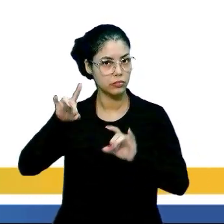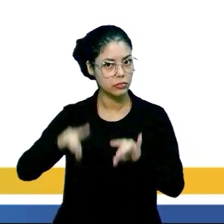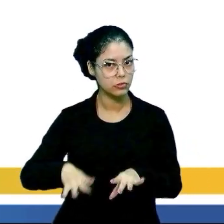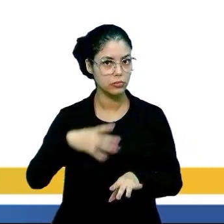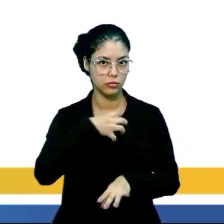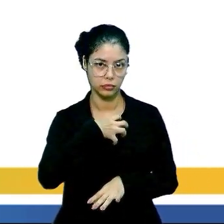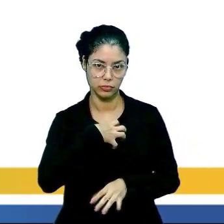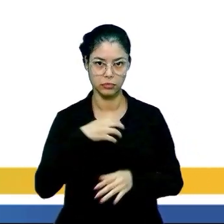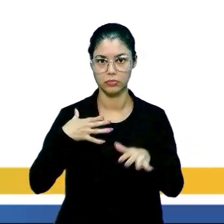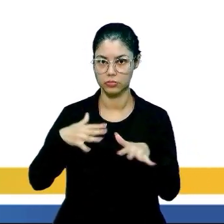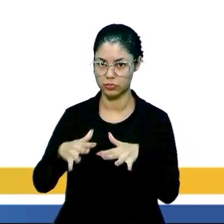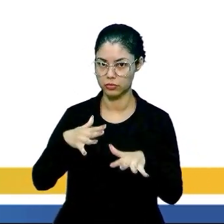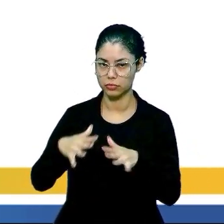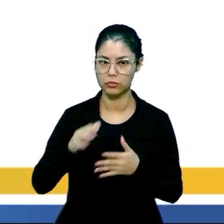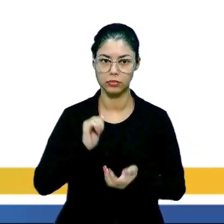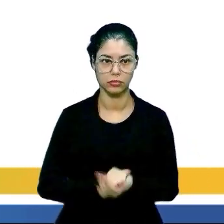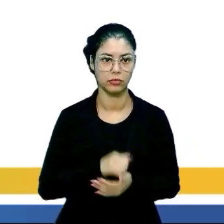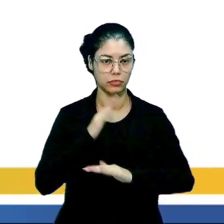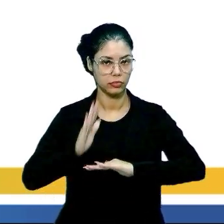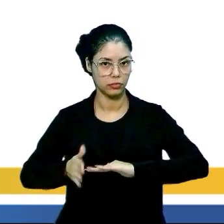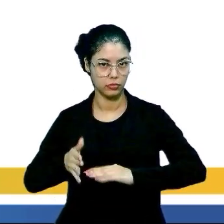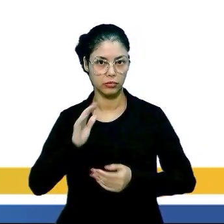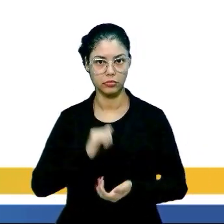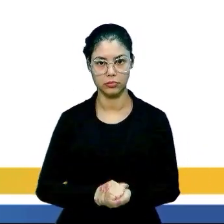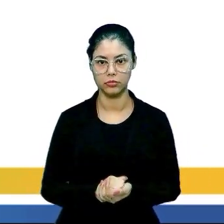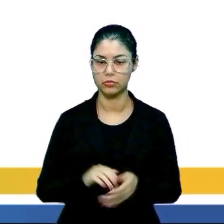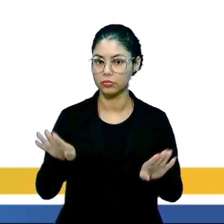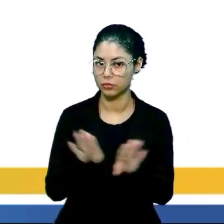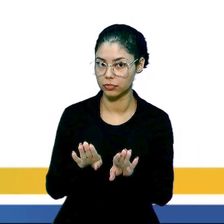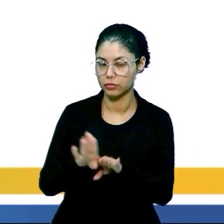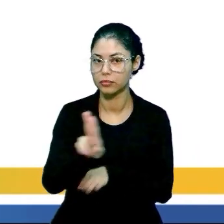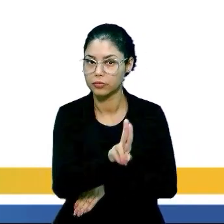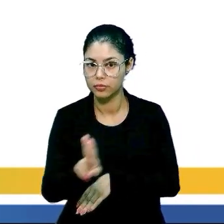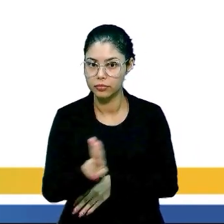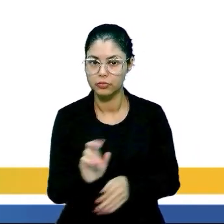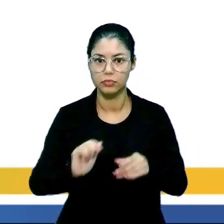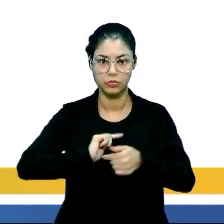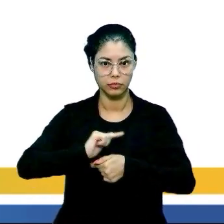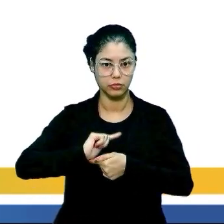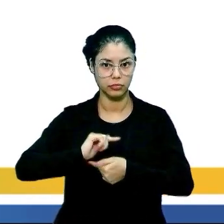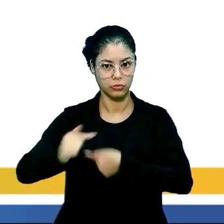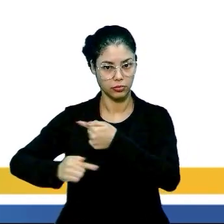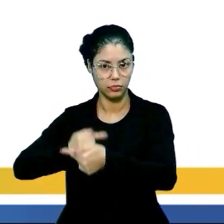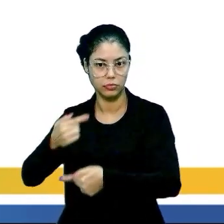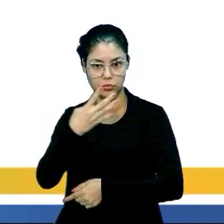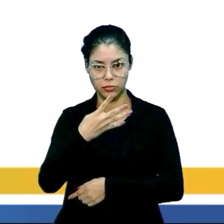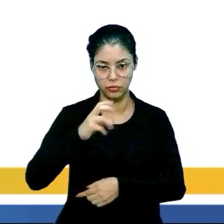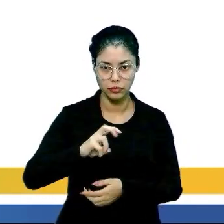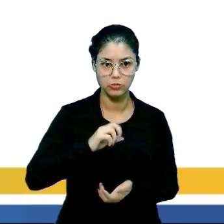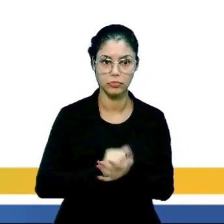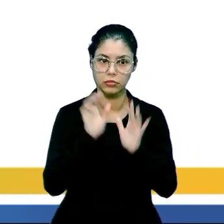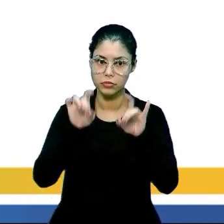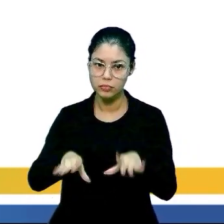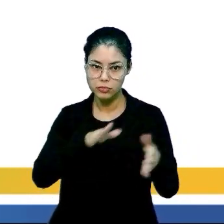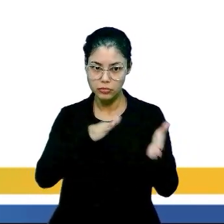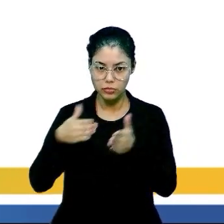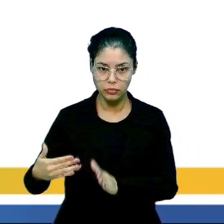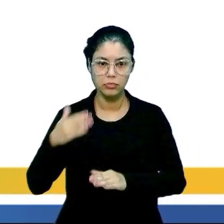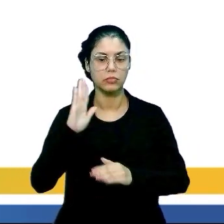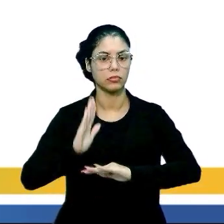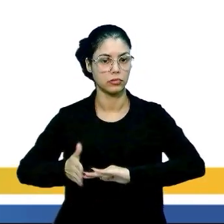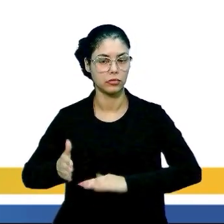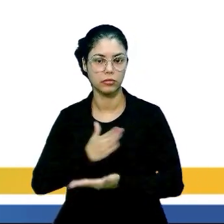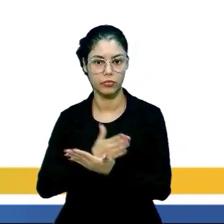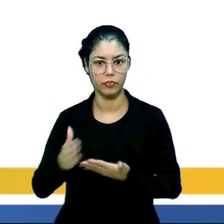último momento do movimento modernista no Brasil. É também chamada de geração de 45. A última fase do